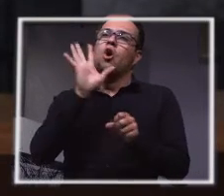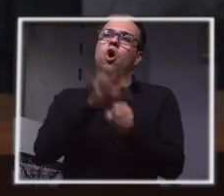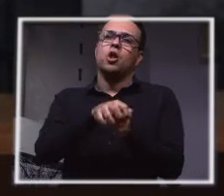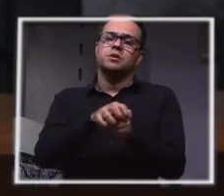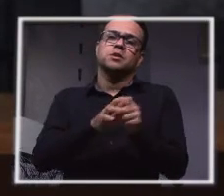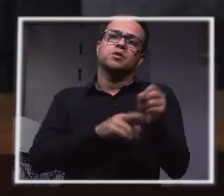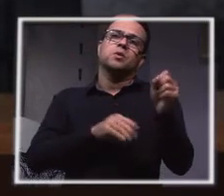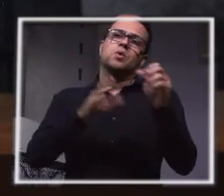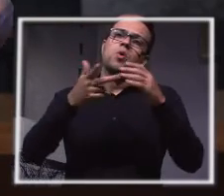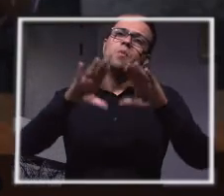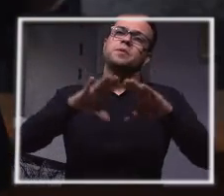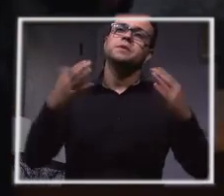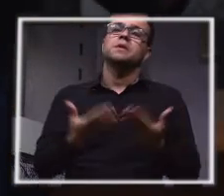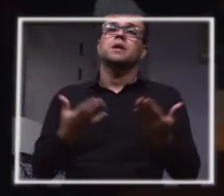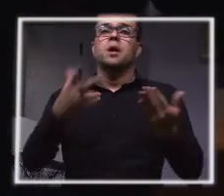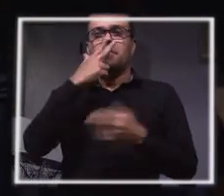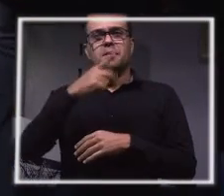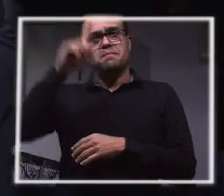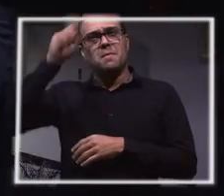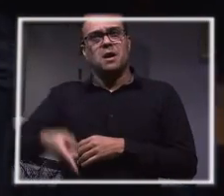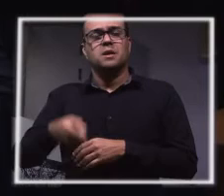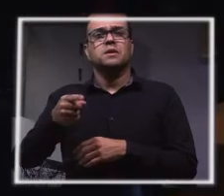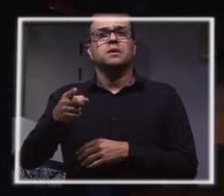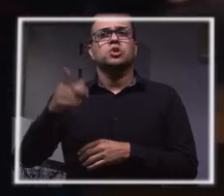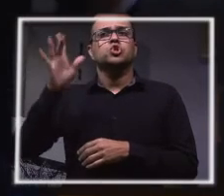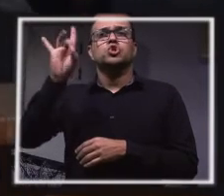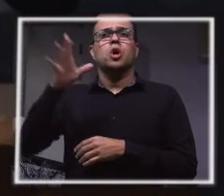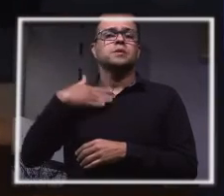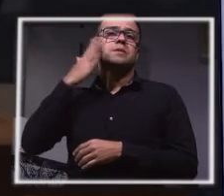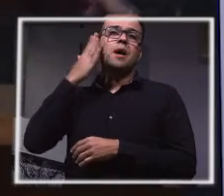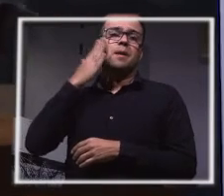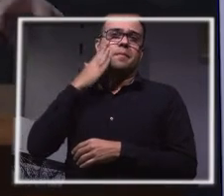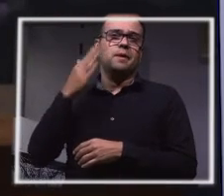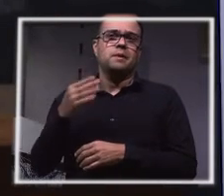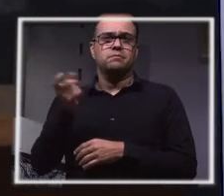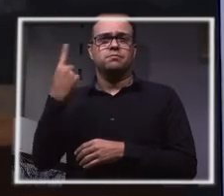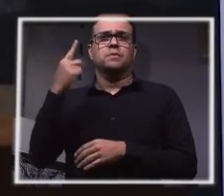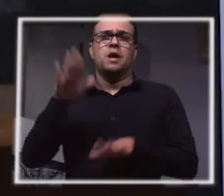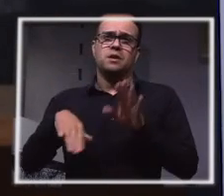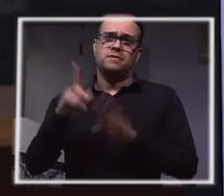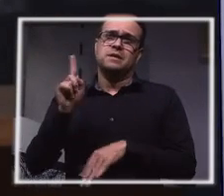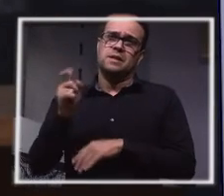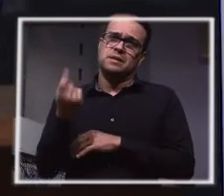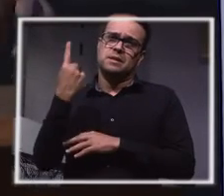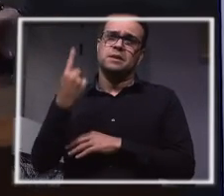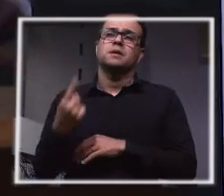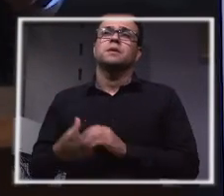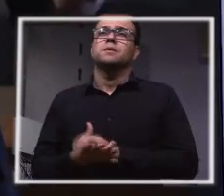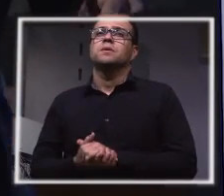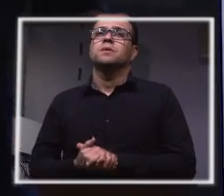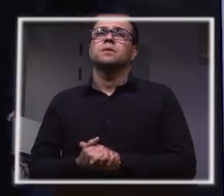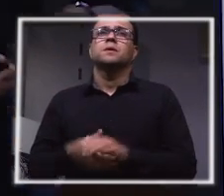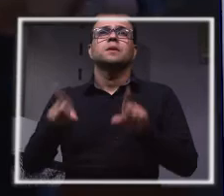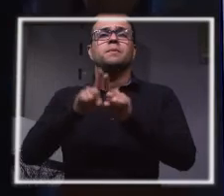da comunidade, uma imposição de um saber, muitas vezes a ela estranho, e a imposição